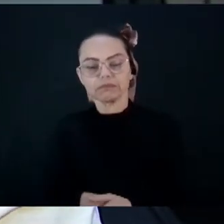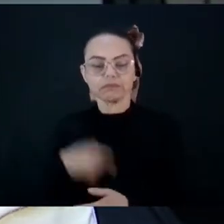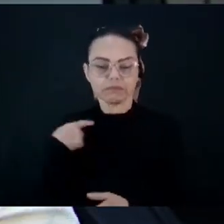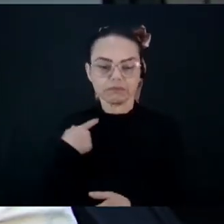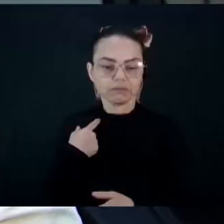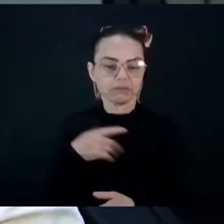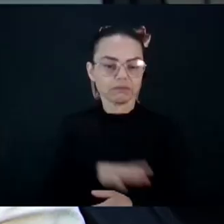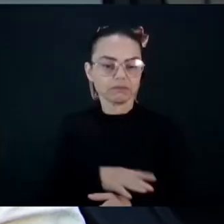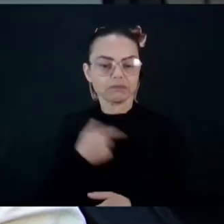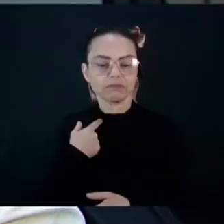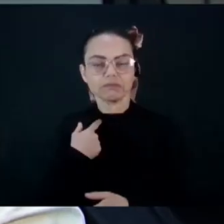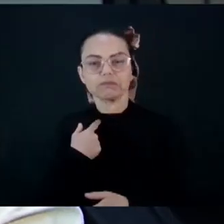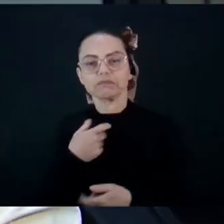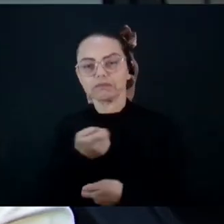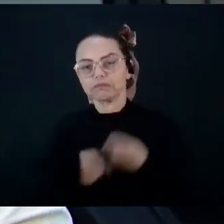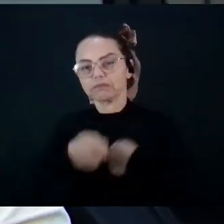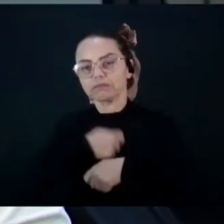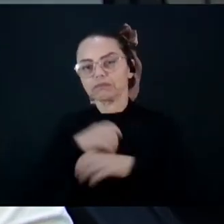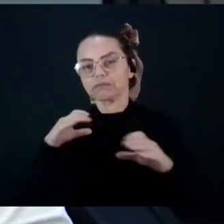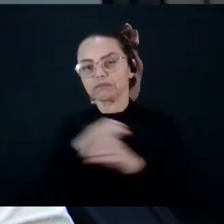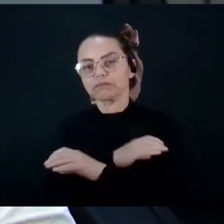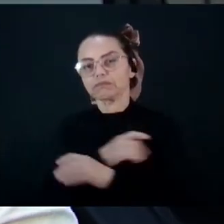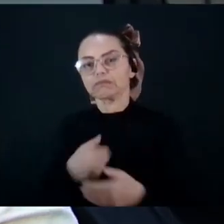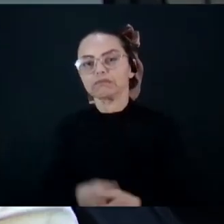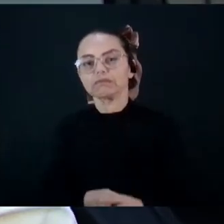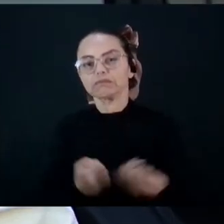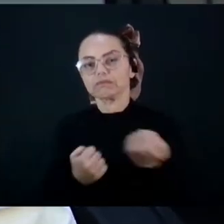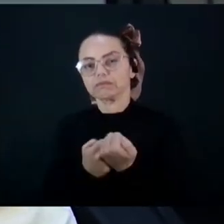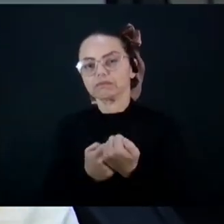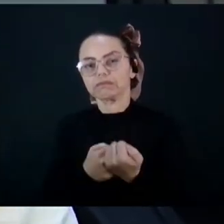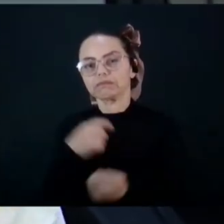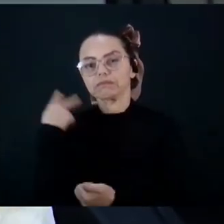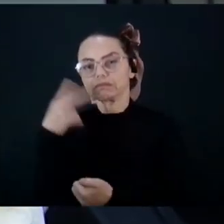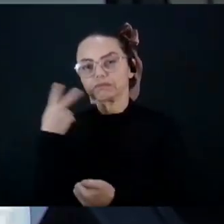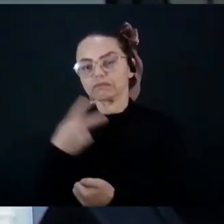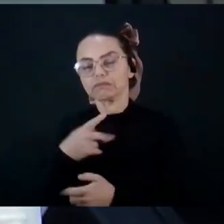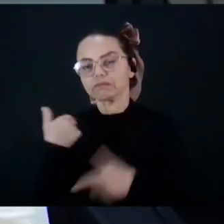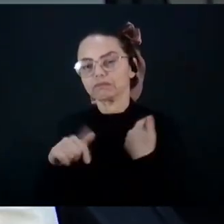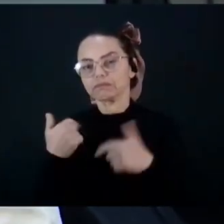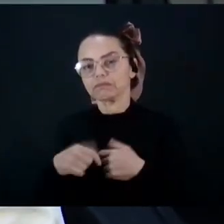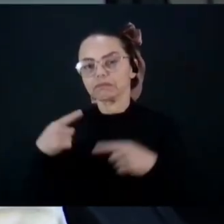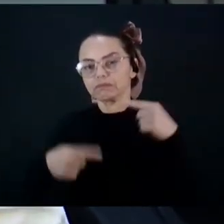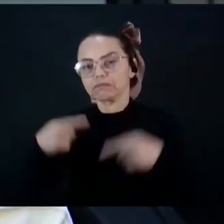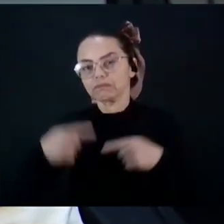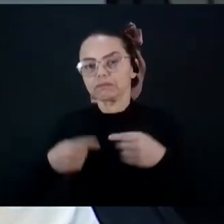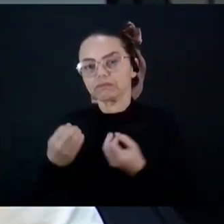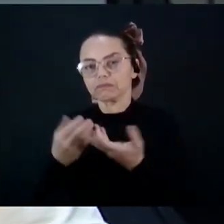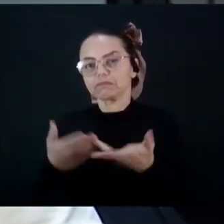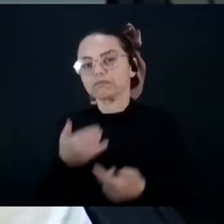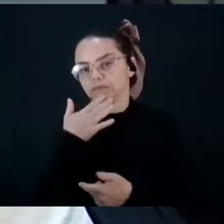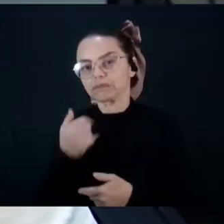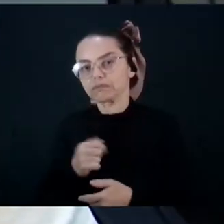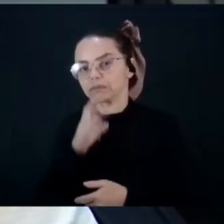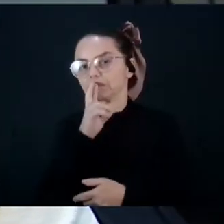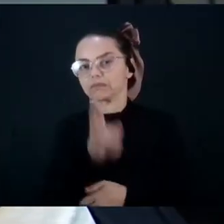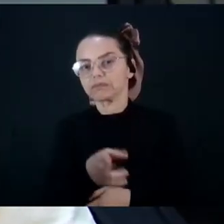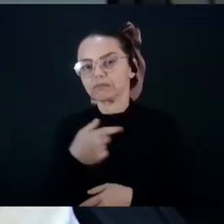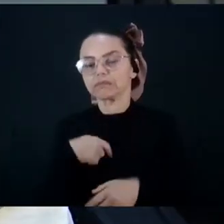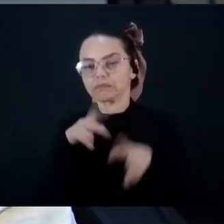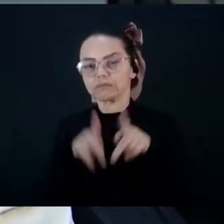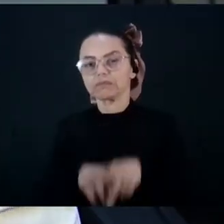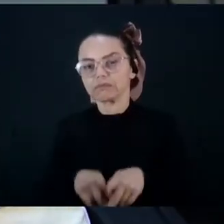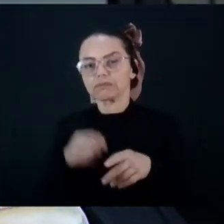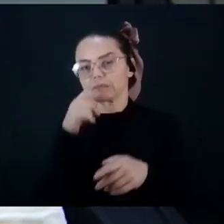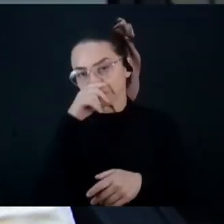aparato administrativo completo para poder dar suporte para o vereador fazer o trabalho político dele e entregar o melhor resultado para a população, né? Que, no fim, a